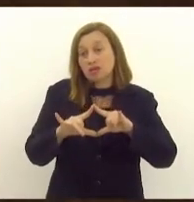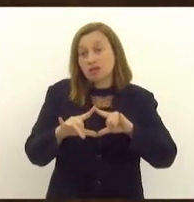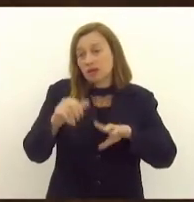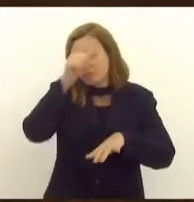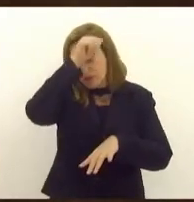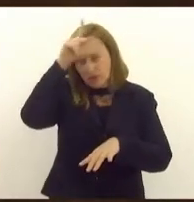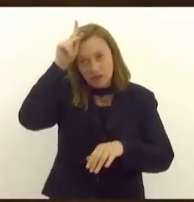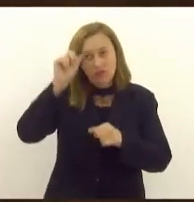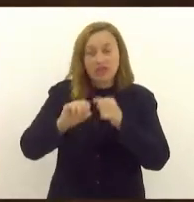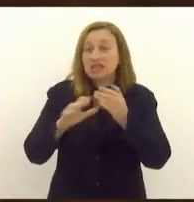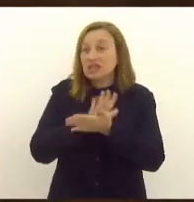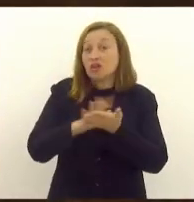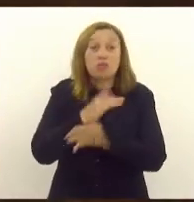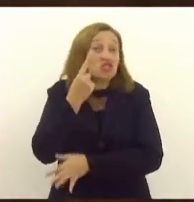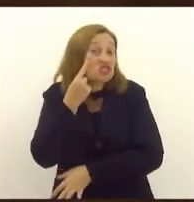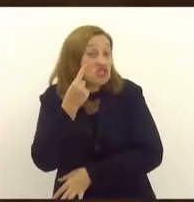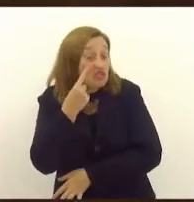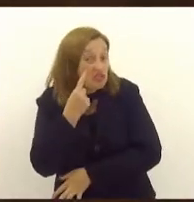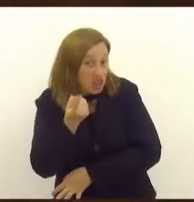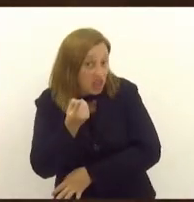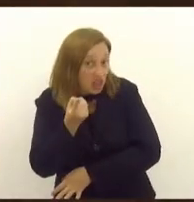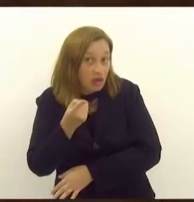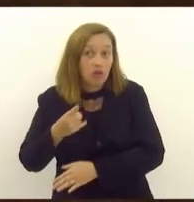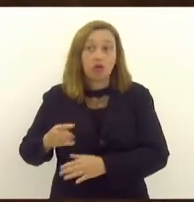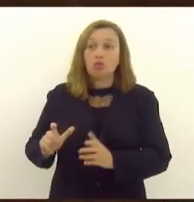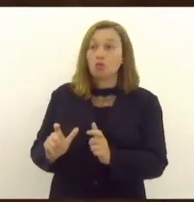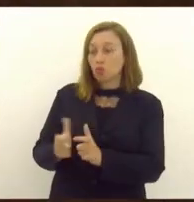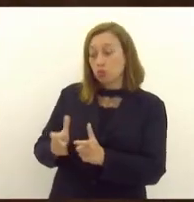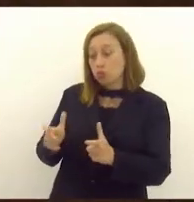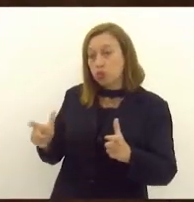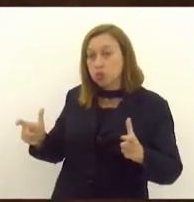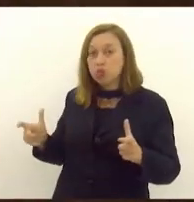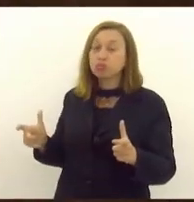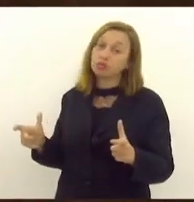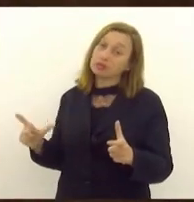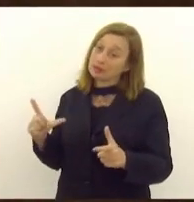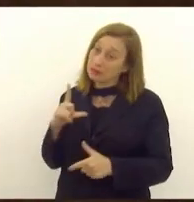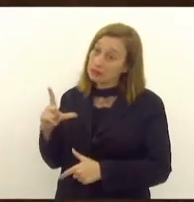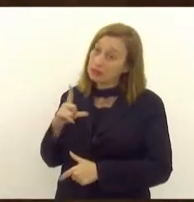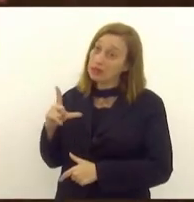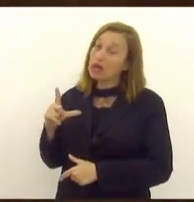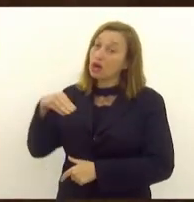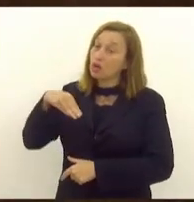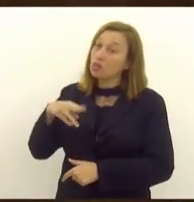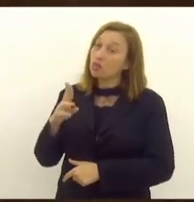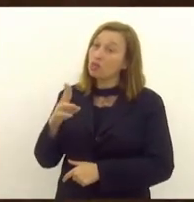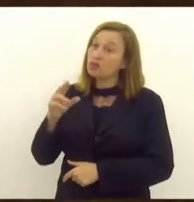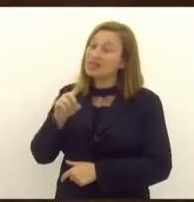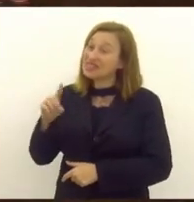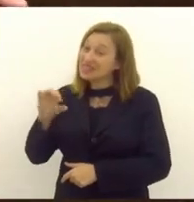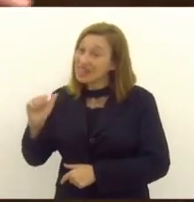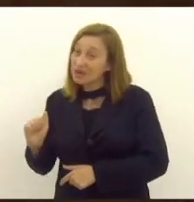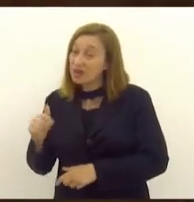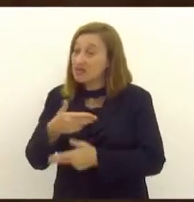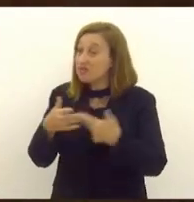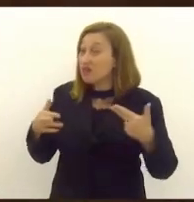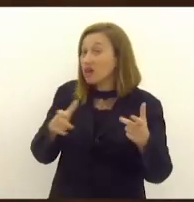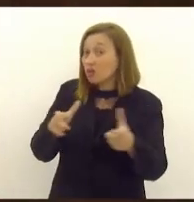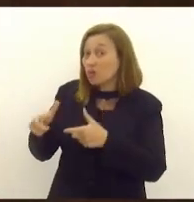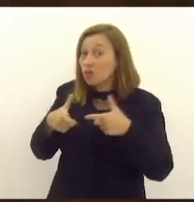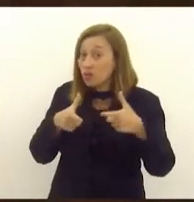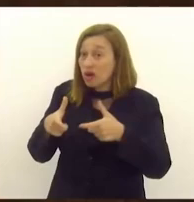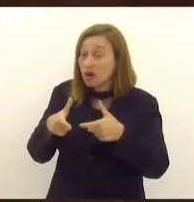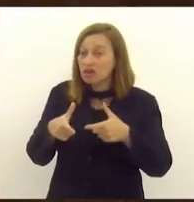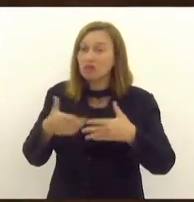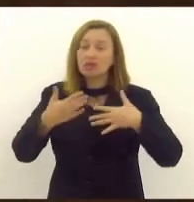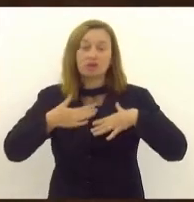como a gente vê a evolução né que tem ali na Muzema em vários locais onde sempre